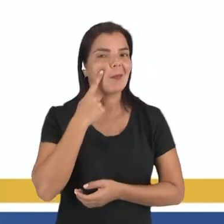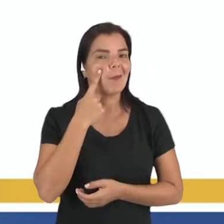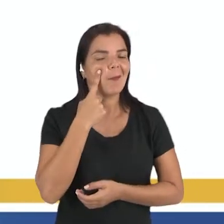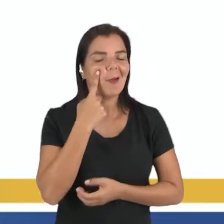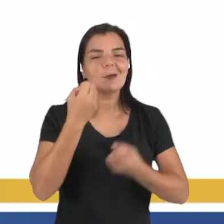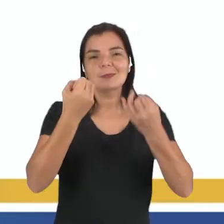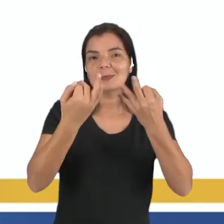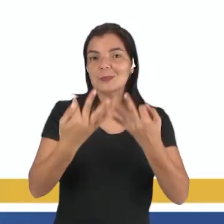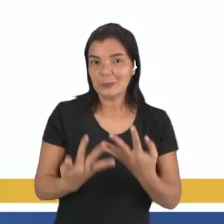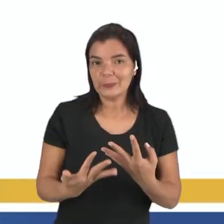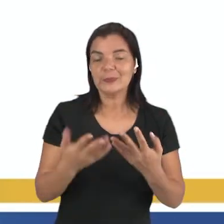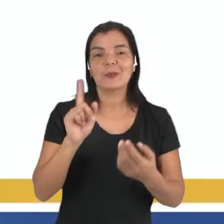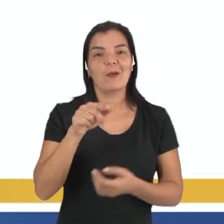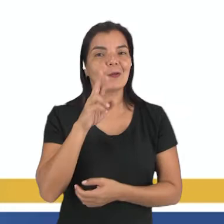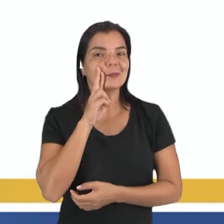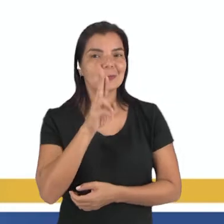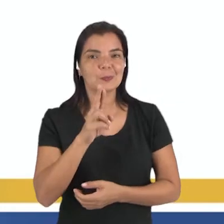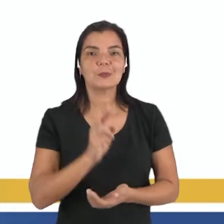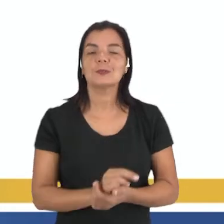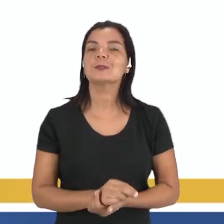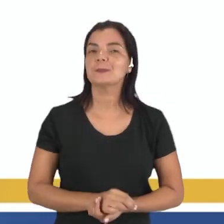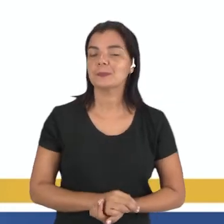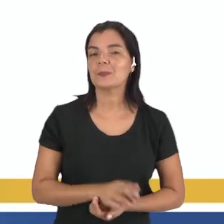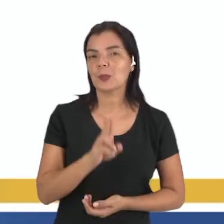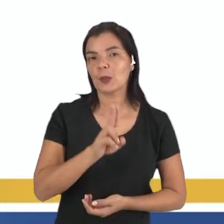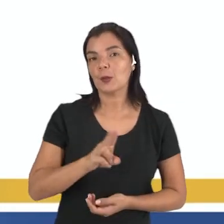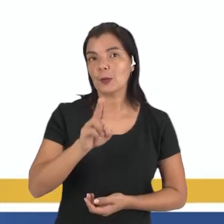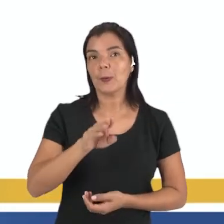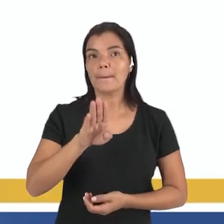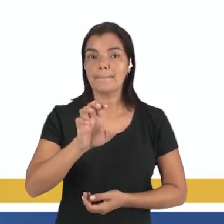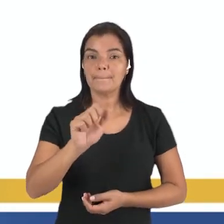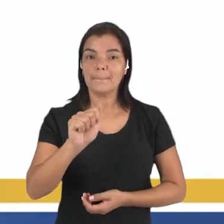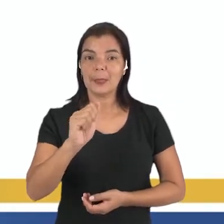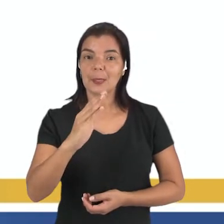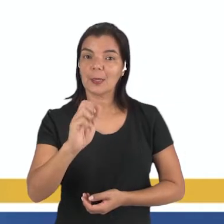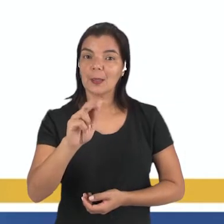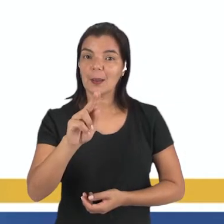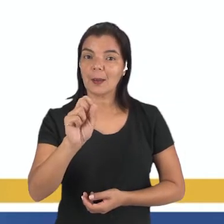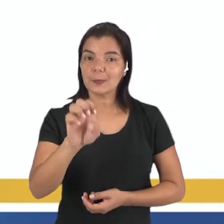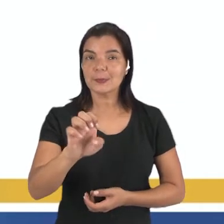é a explicação, é a resposta. Para a resposta, a gente usa because.